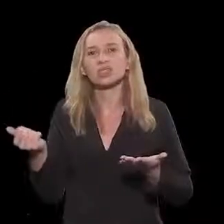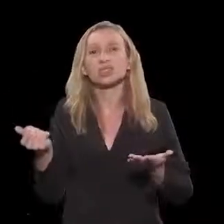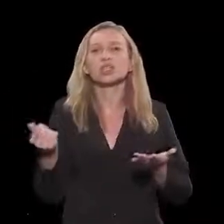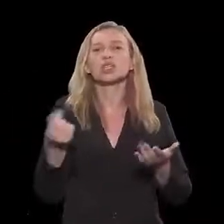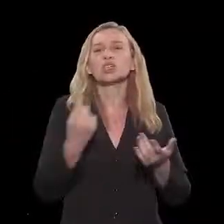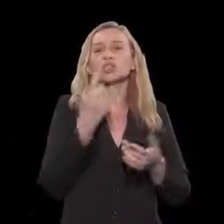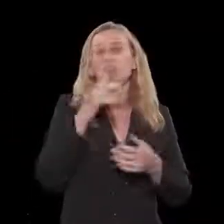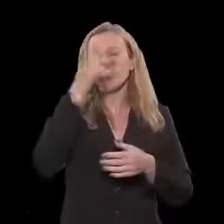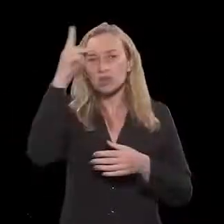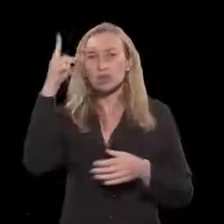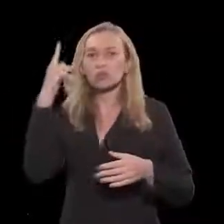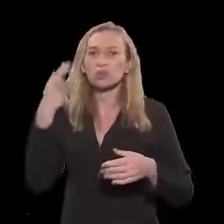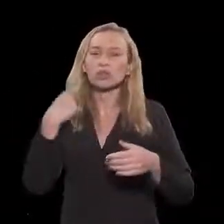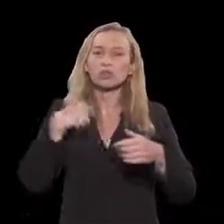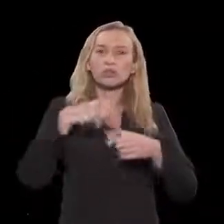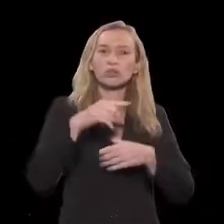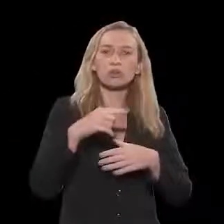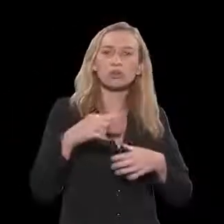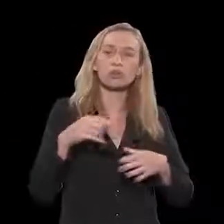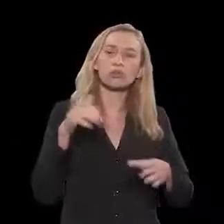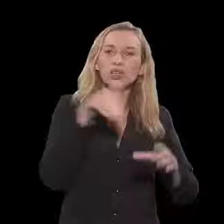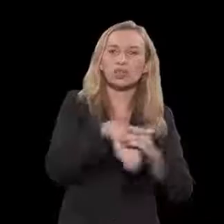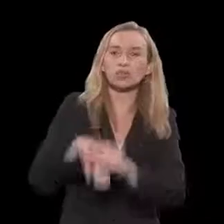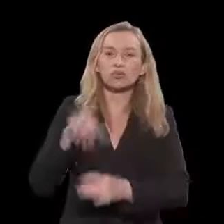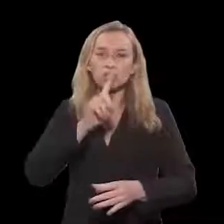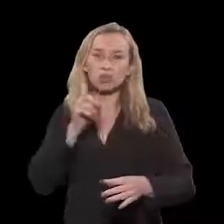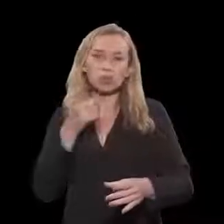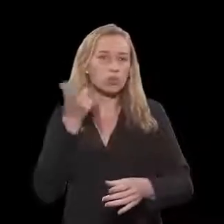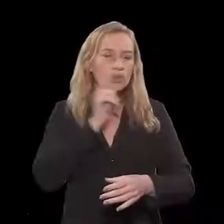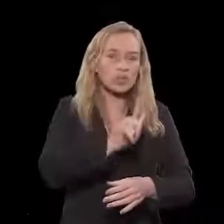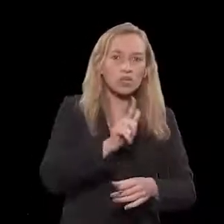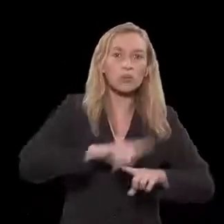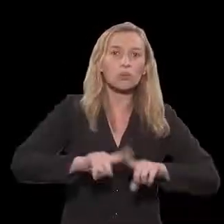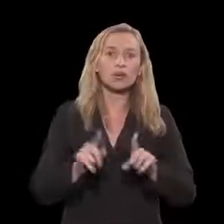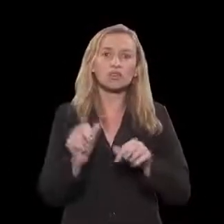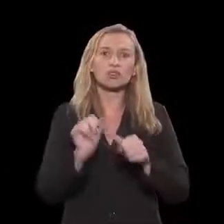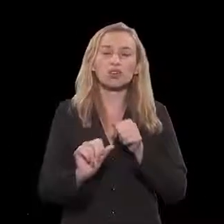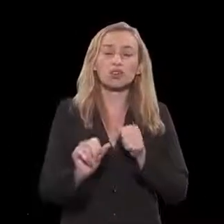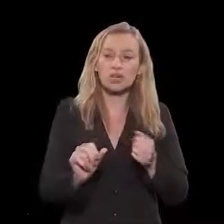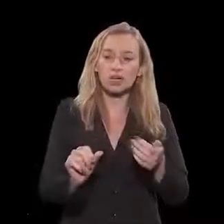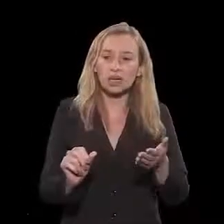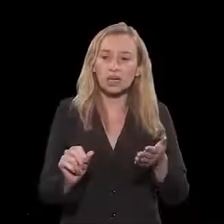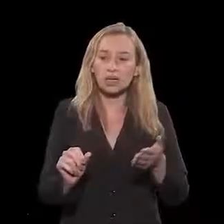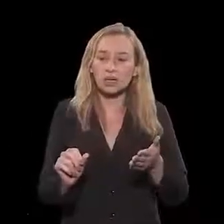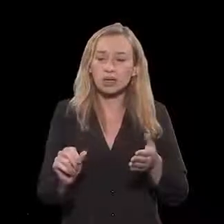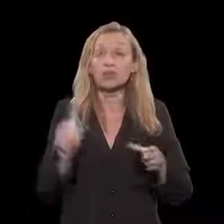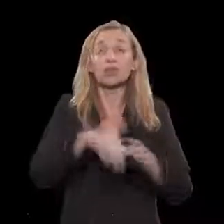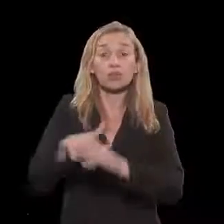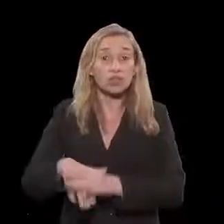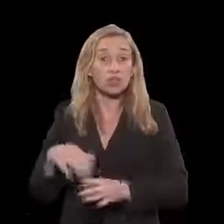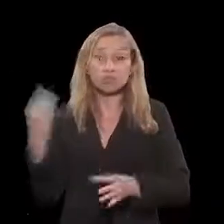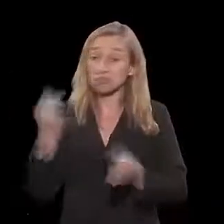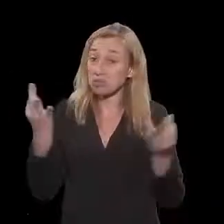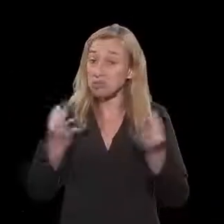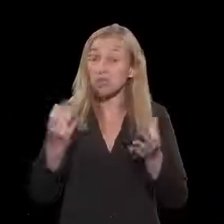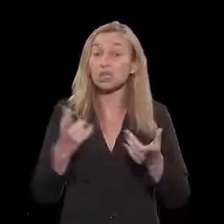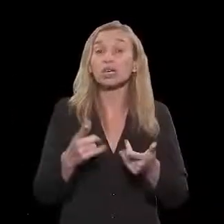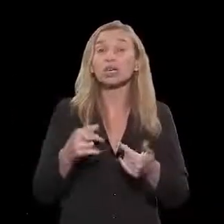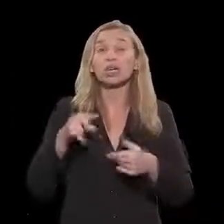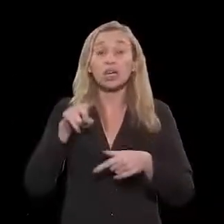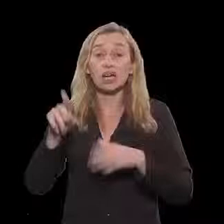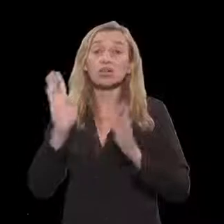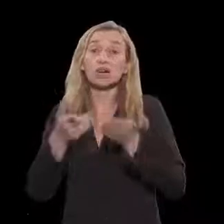recentemente que uma das pessoas que participou da última eleição e que não entrou, mas que teve uma votação